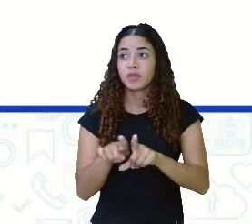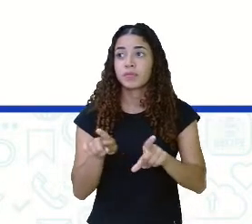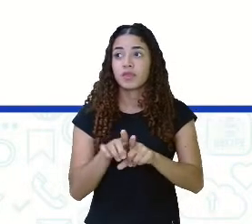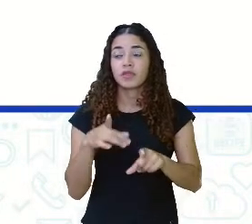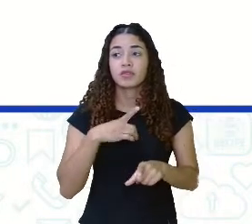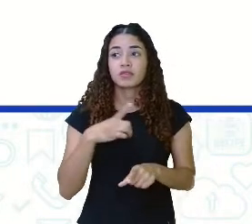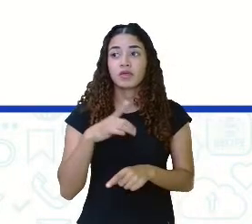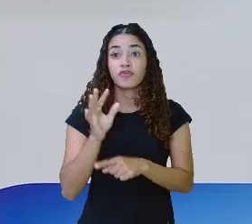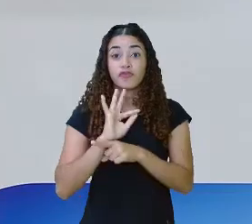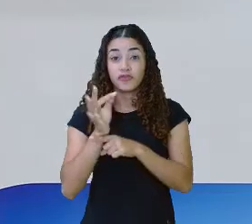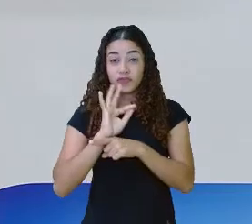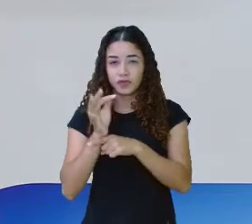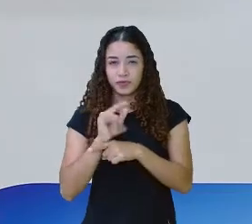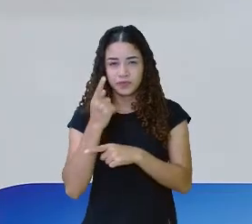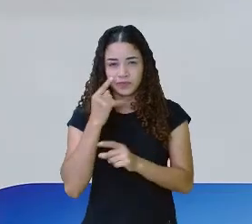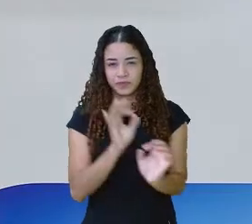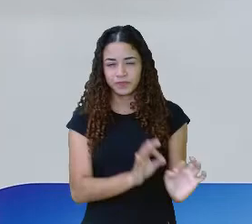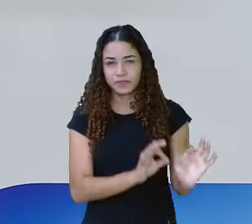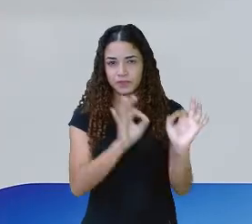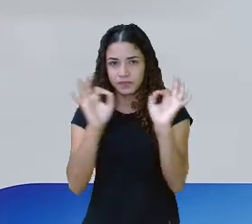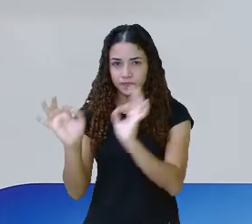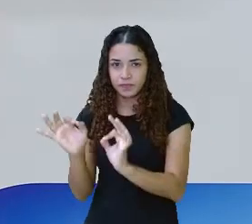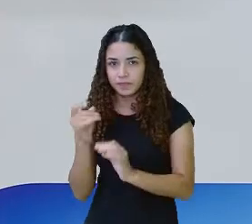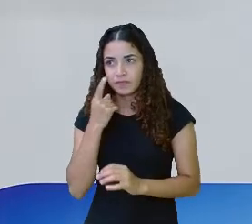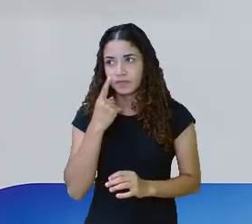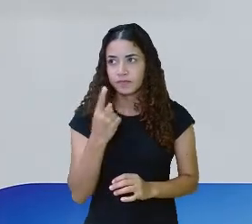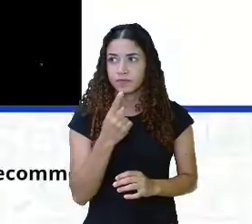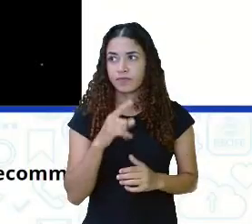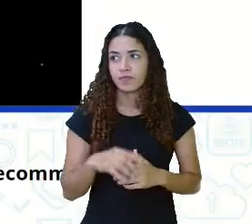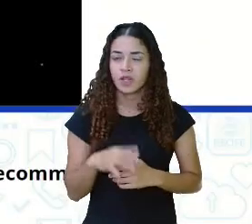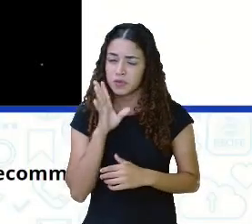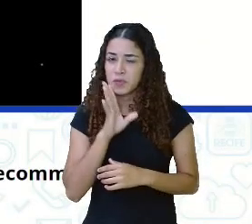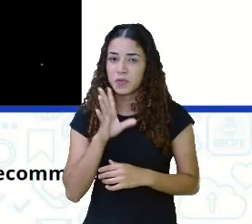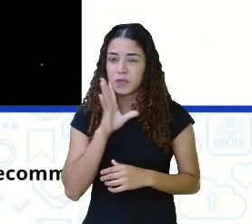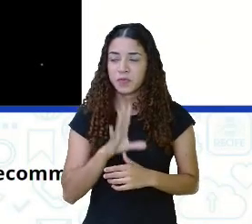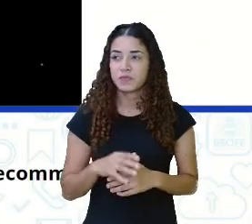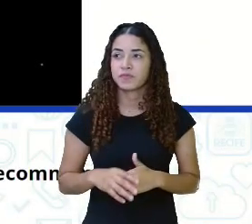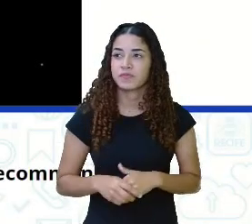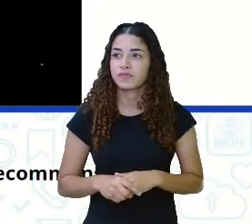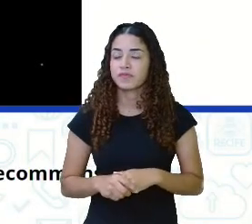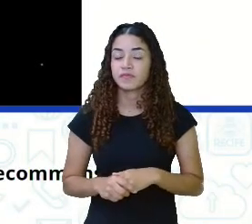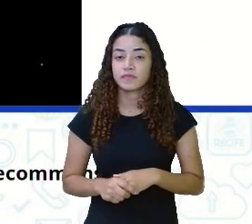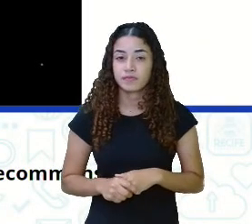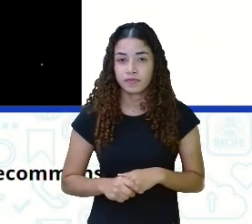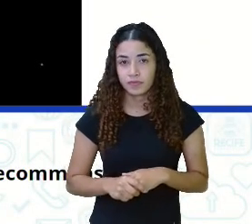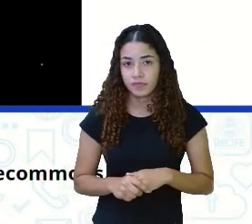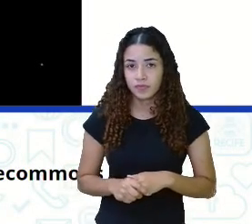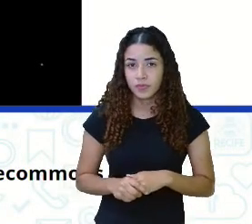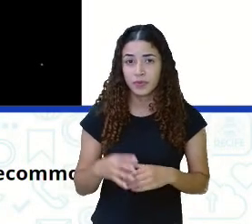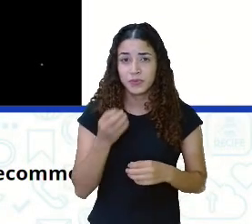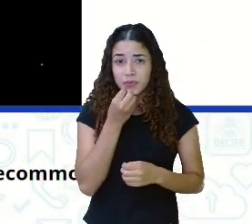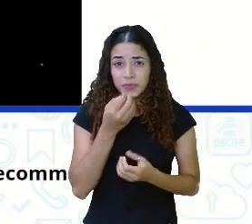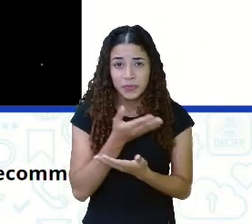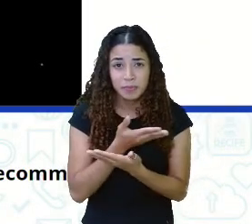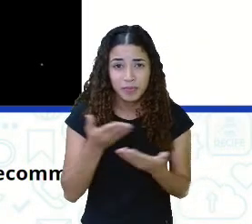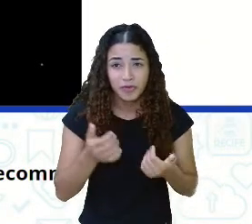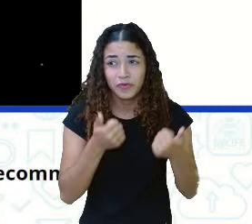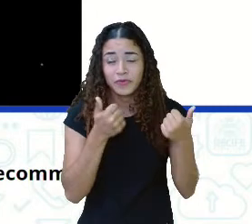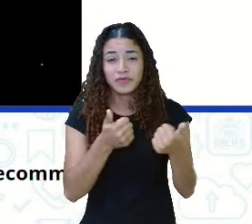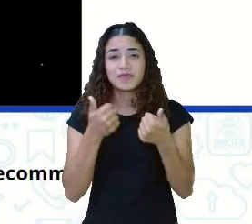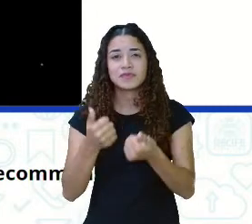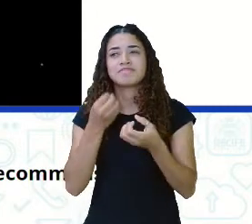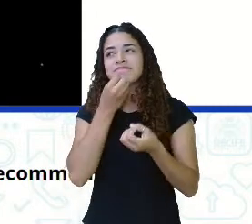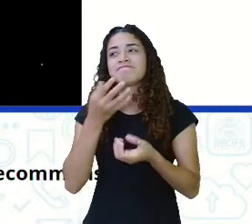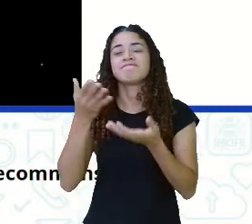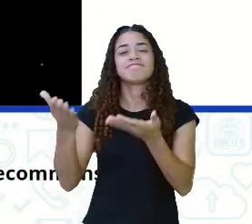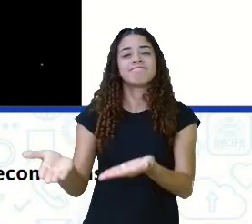bem legal. Vamos assistir esse vídeo agora? Vamos ver, professora. Bem legal esse vídeo. Amiga, tudo bem com você? Seja muito